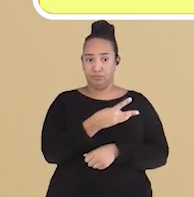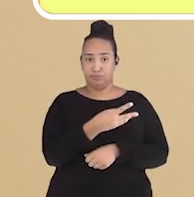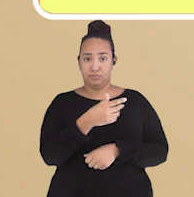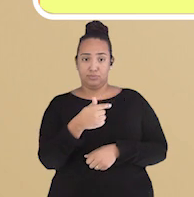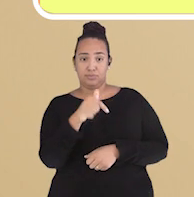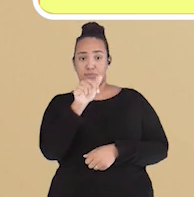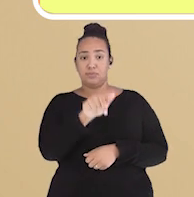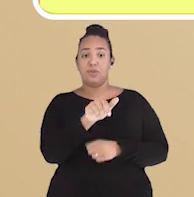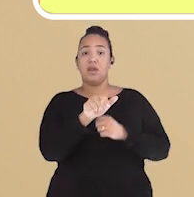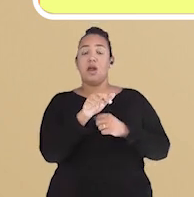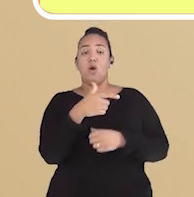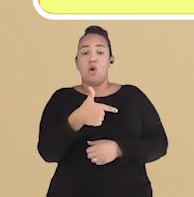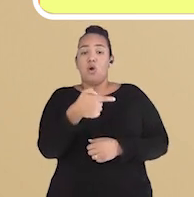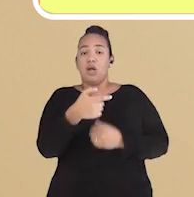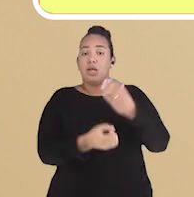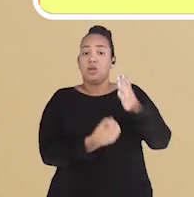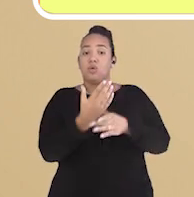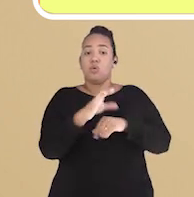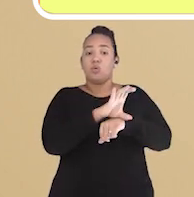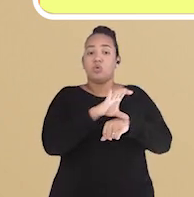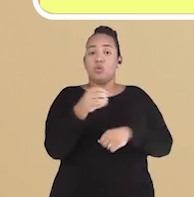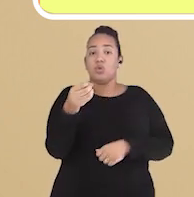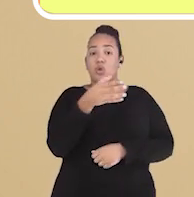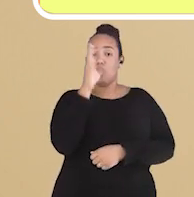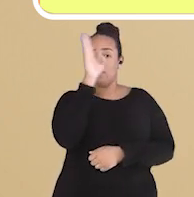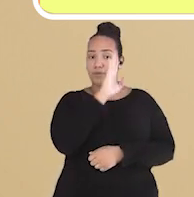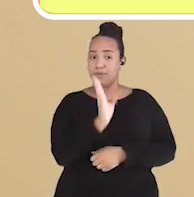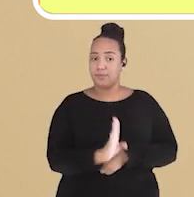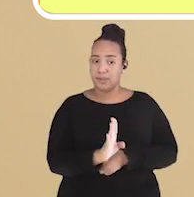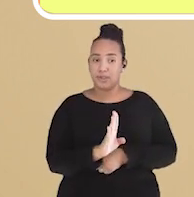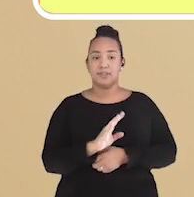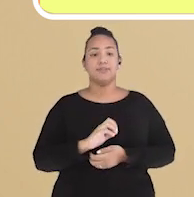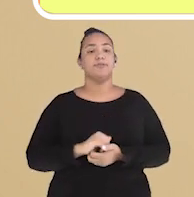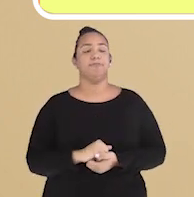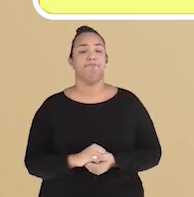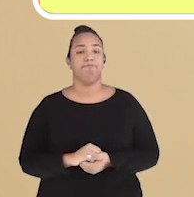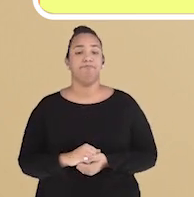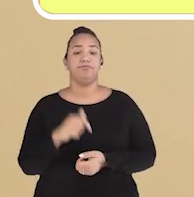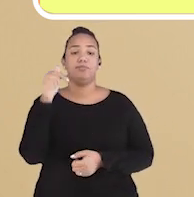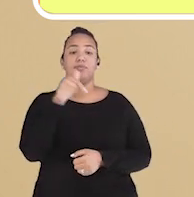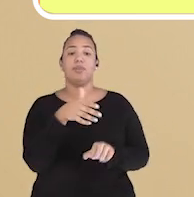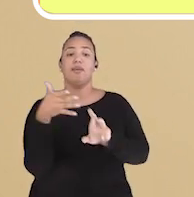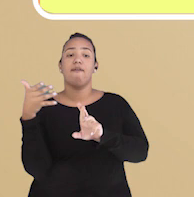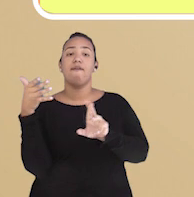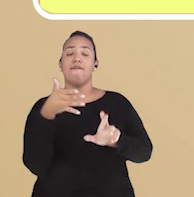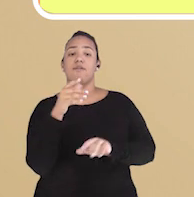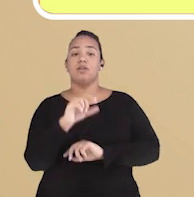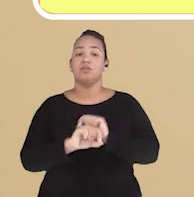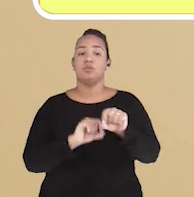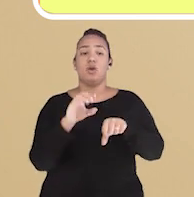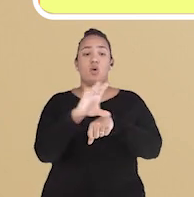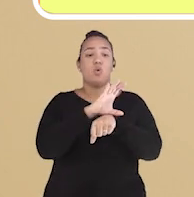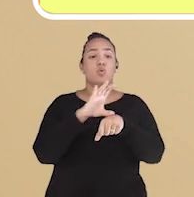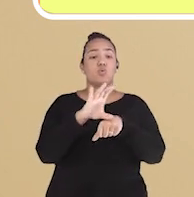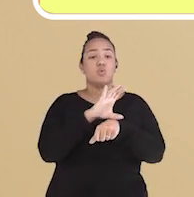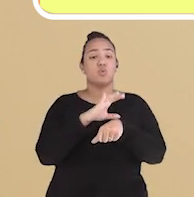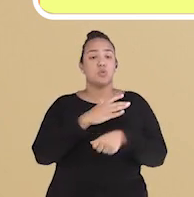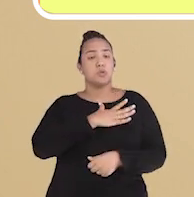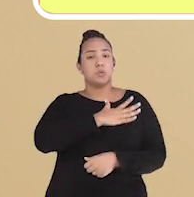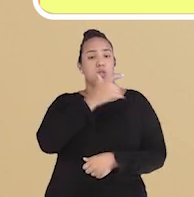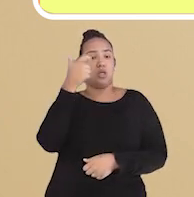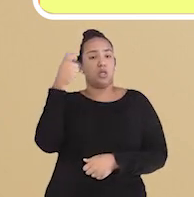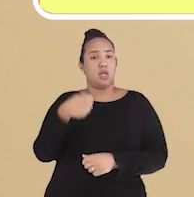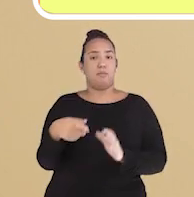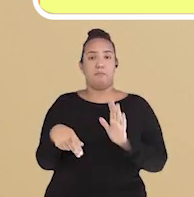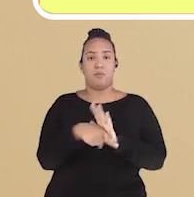nova Constituição brasileira, que ficou conhecida como Polaca, pois teve como referência a Constituição autoritária